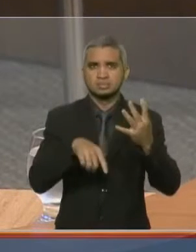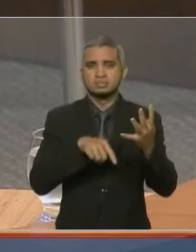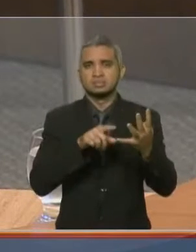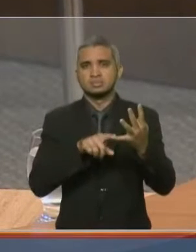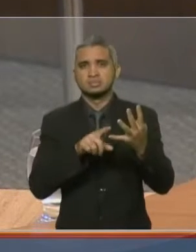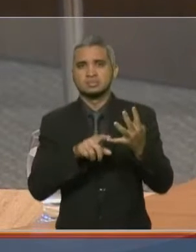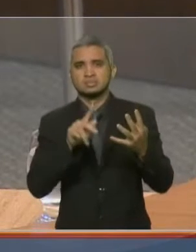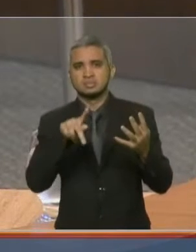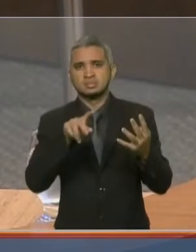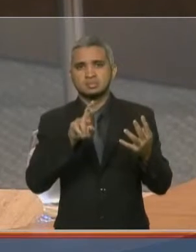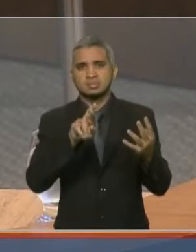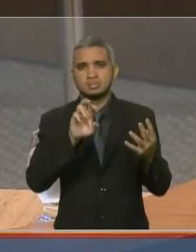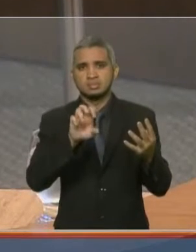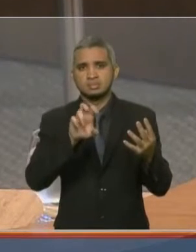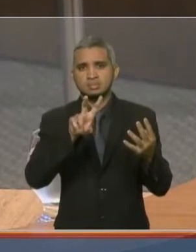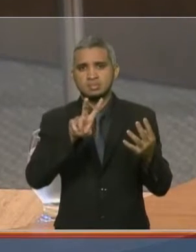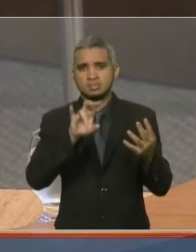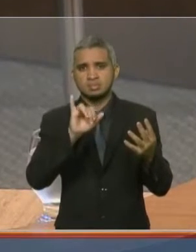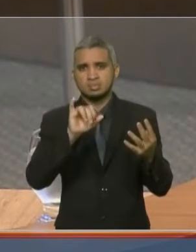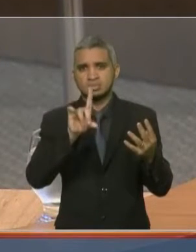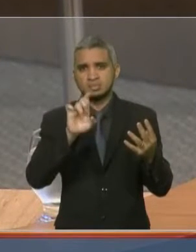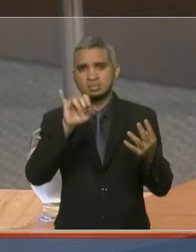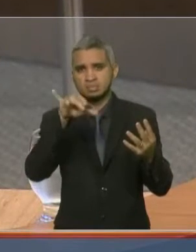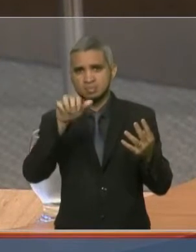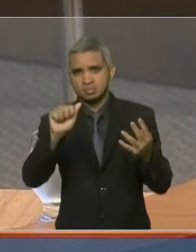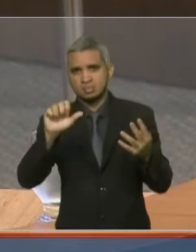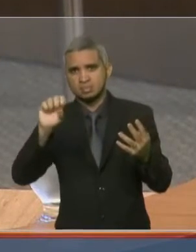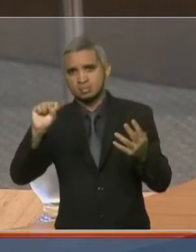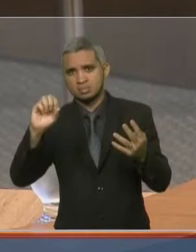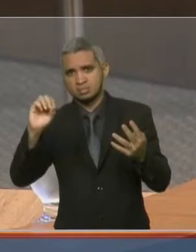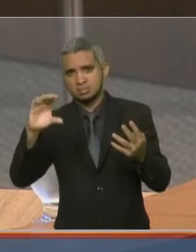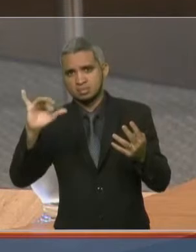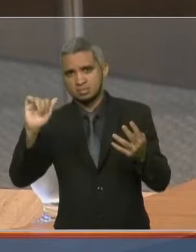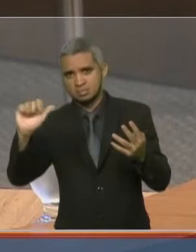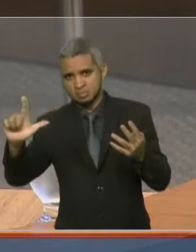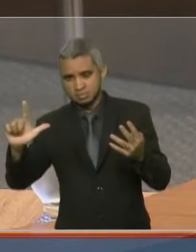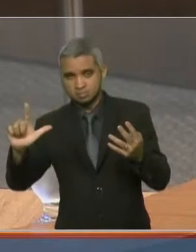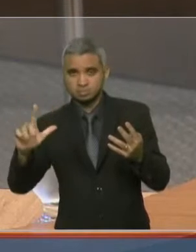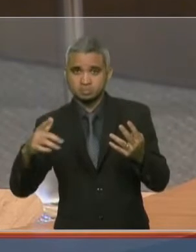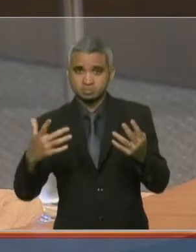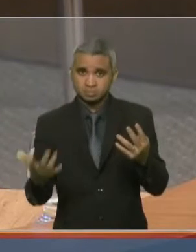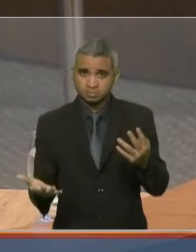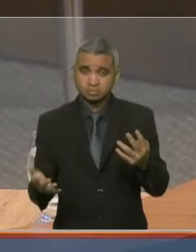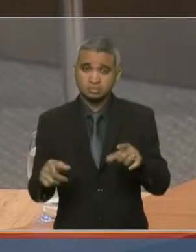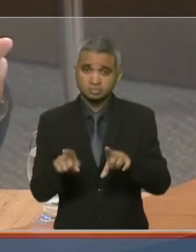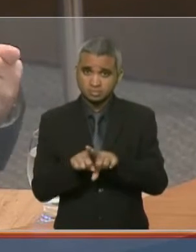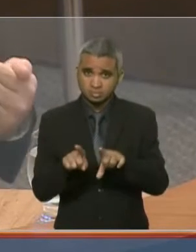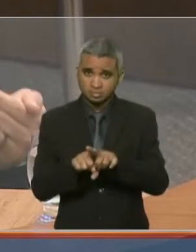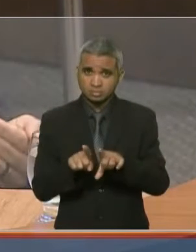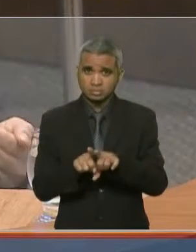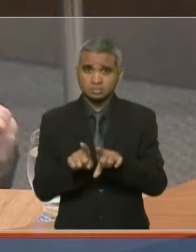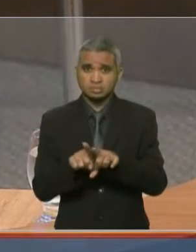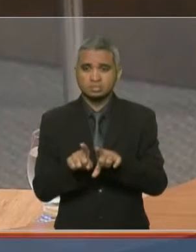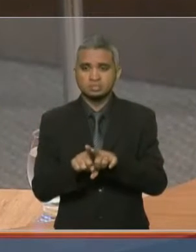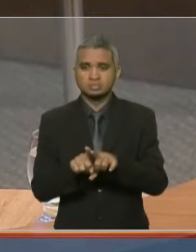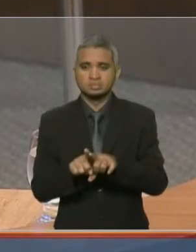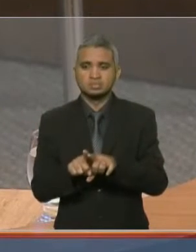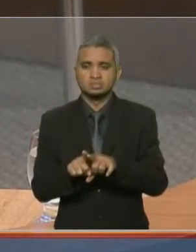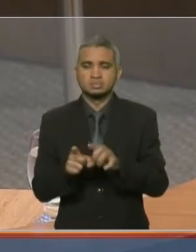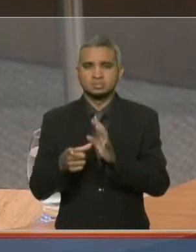social. E também precisamos entender, e isso a gente